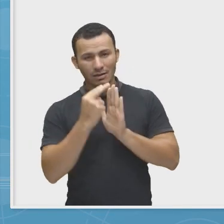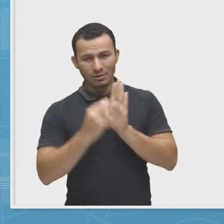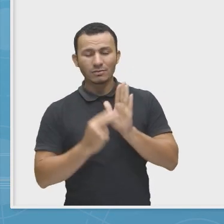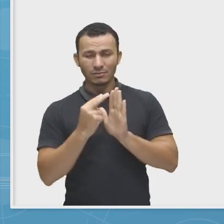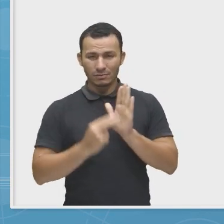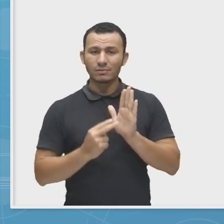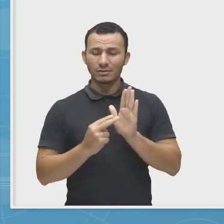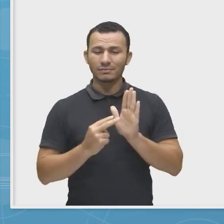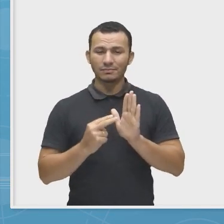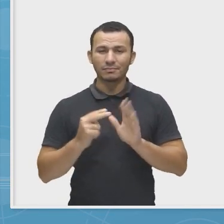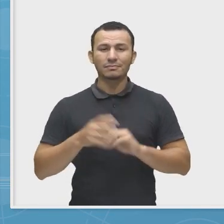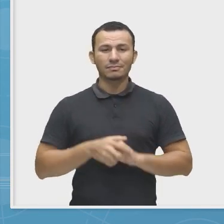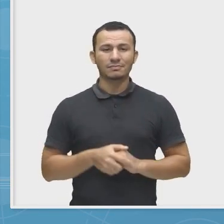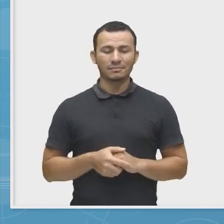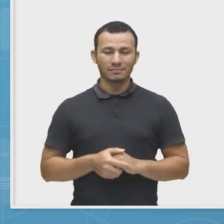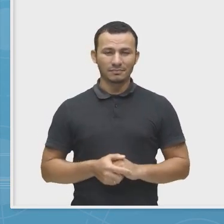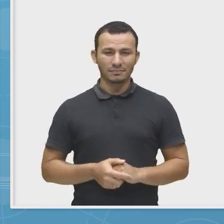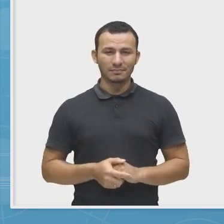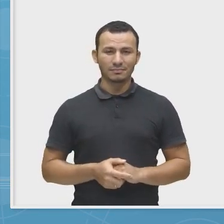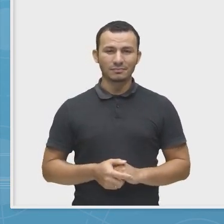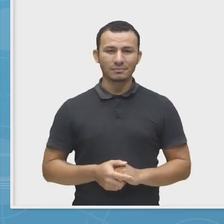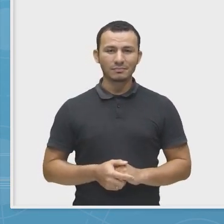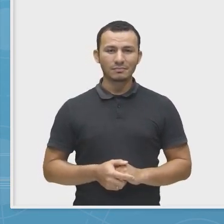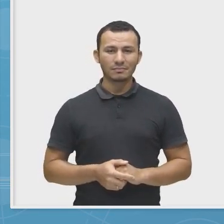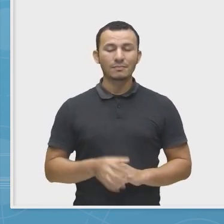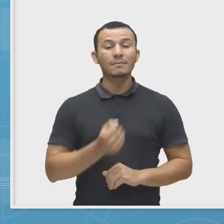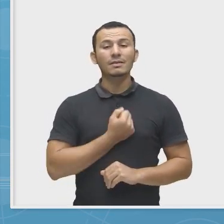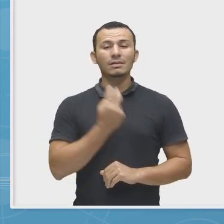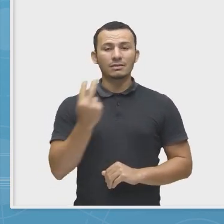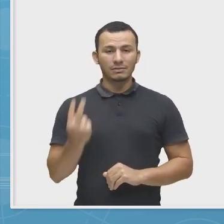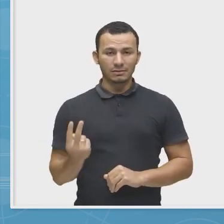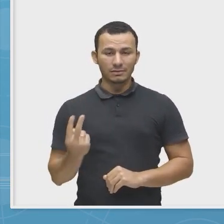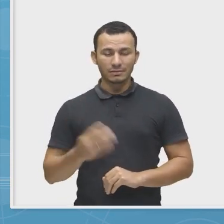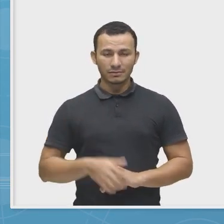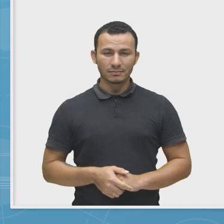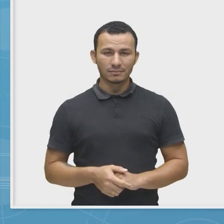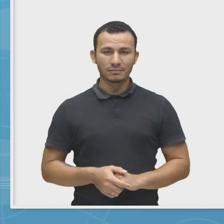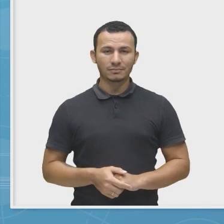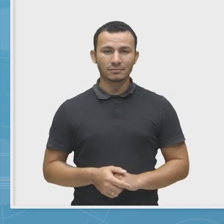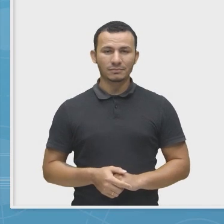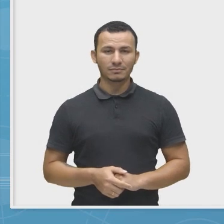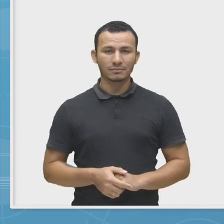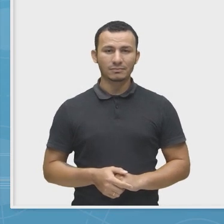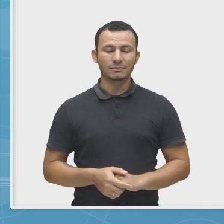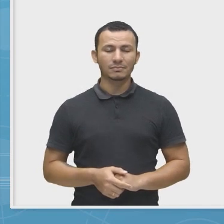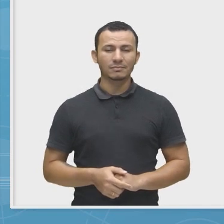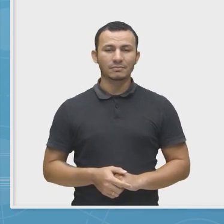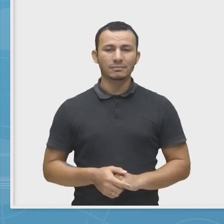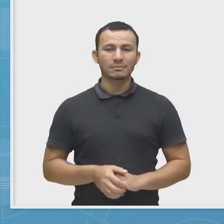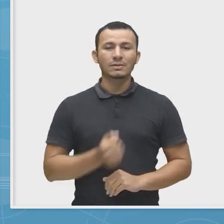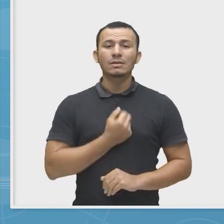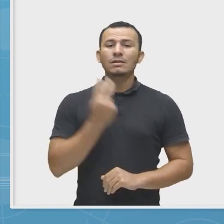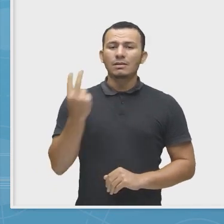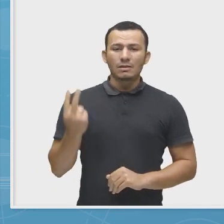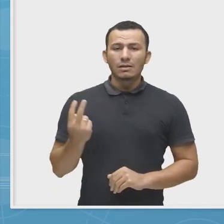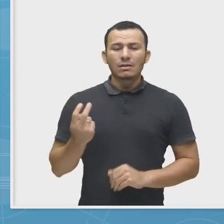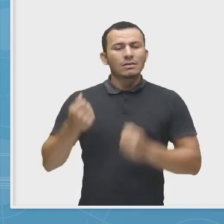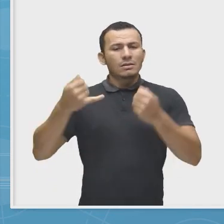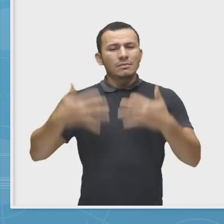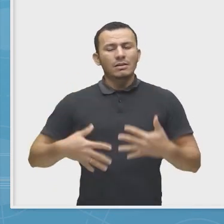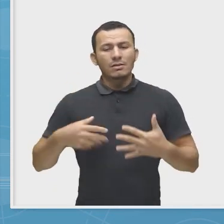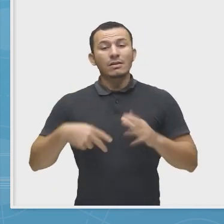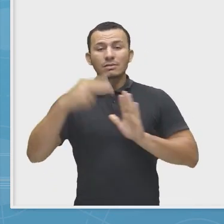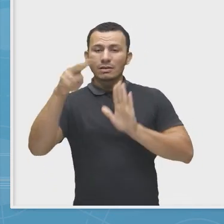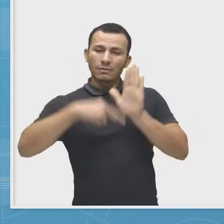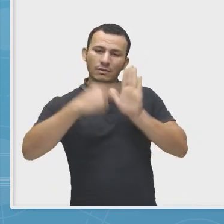atenção, tá ok? E aí nós temos a questão 2. A questão 2, vocês vão ler aí as